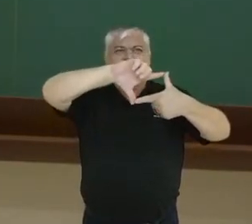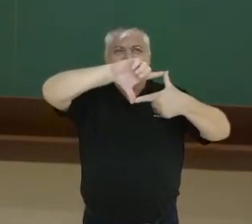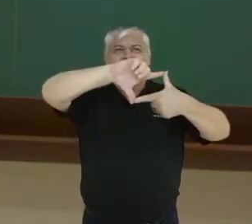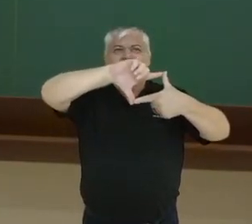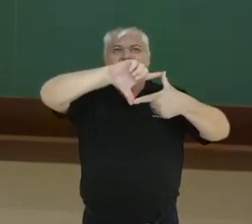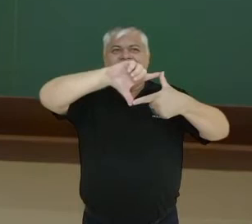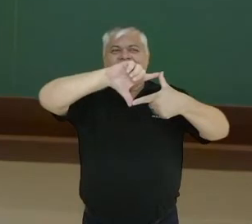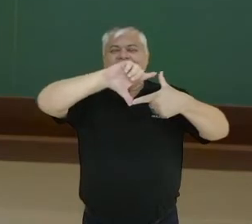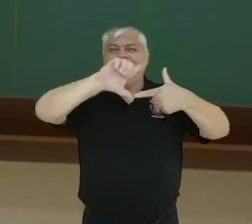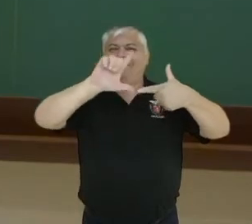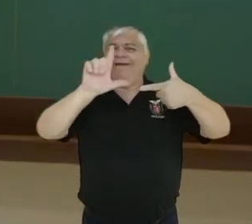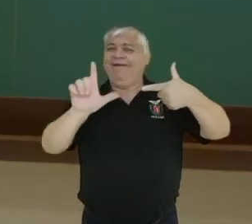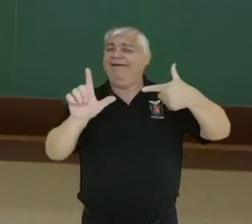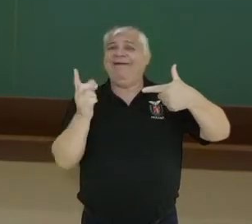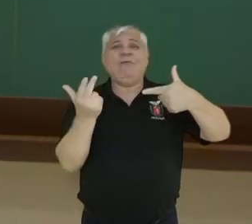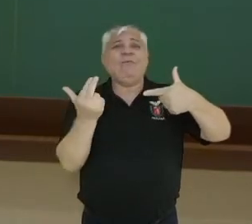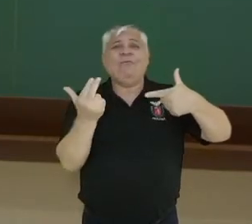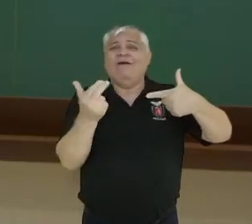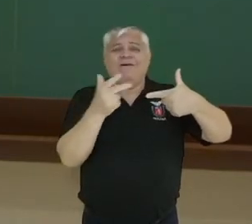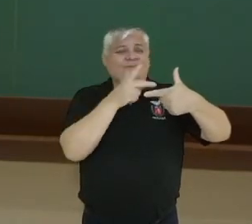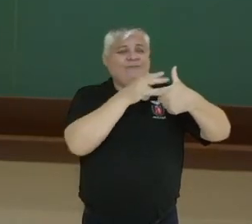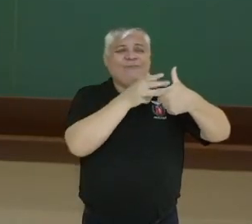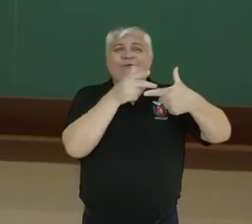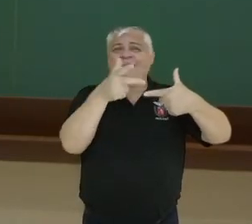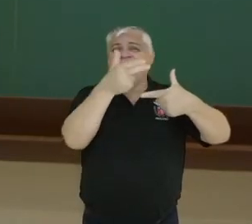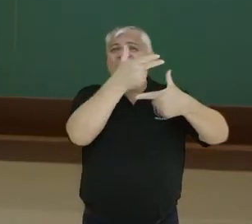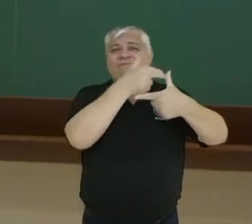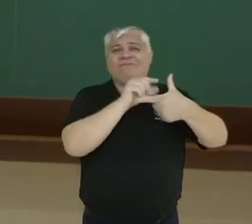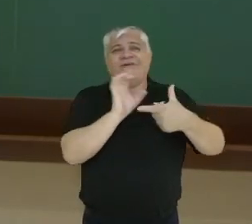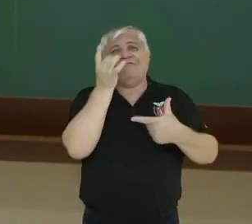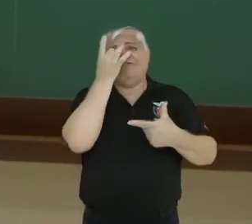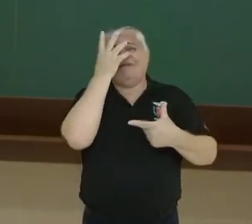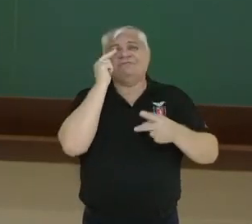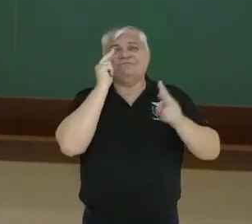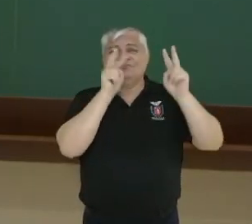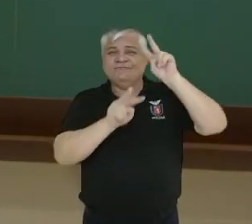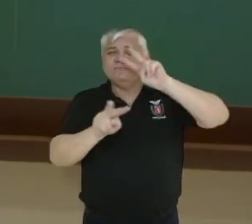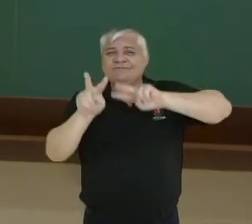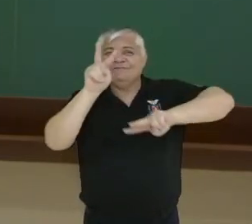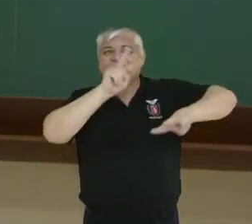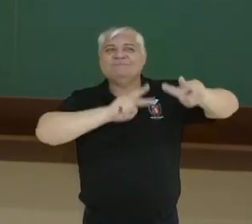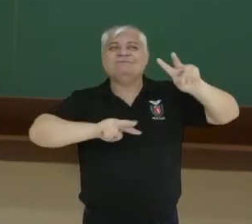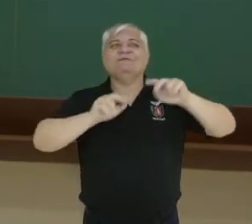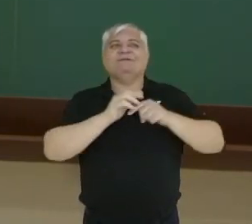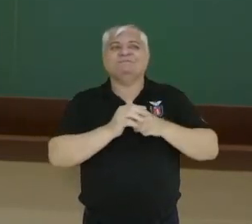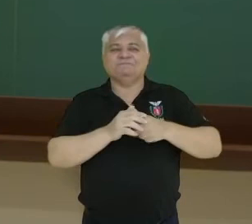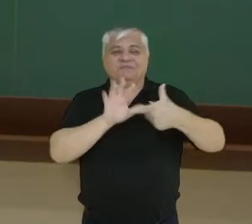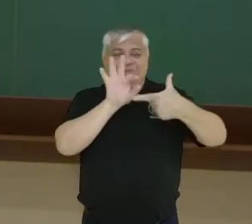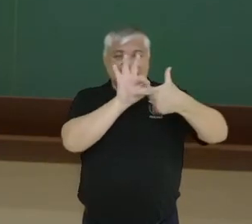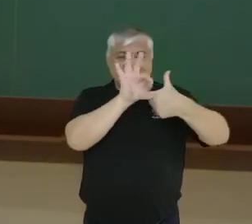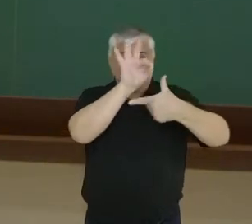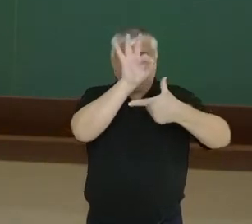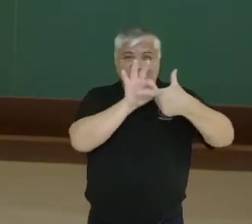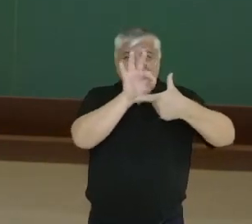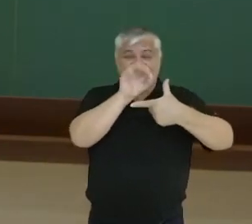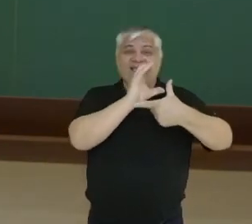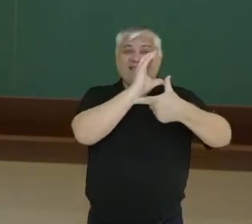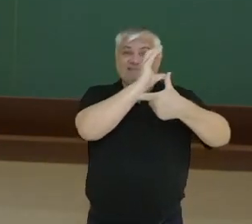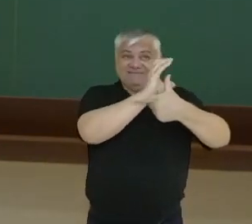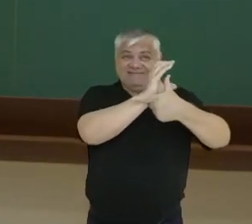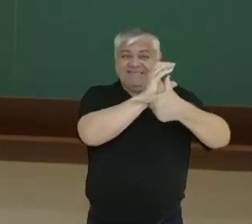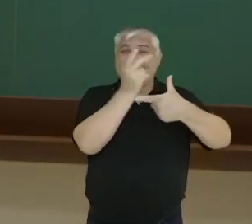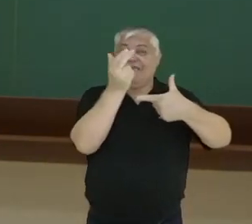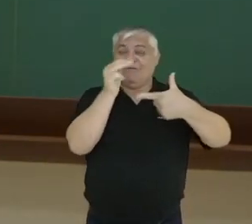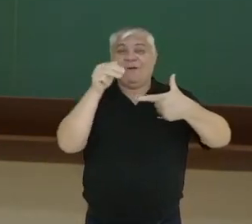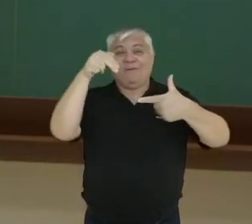o ângulo de 90 graus também? Fica mais fácil a visualização, ó. Então eu sei que o lado C está para o lado